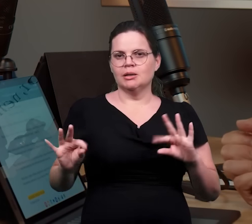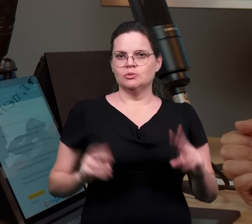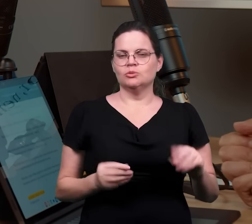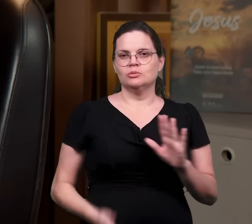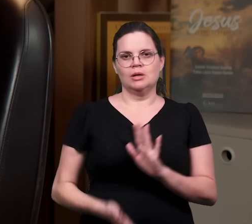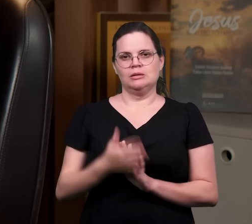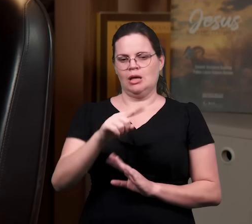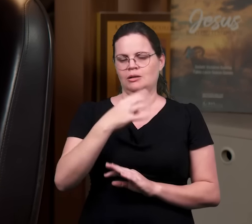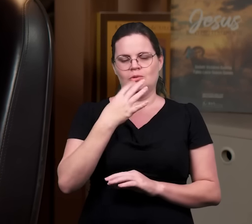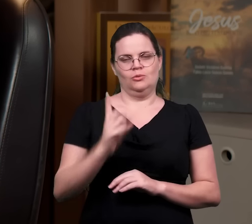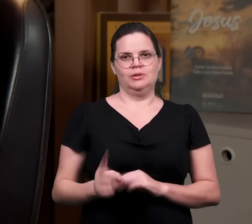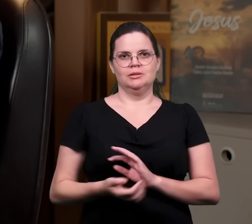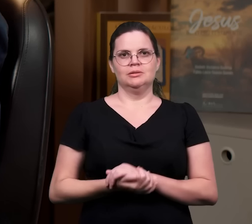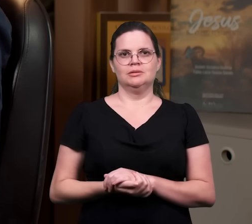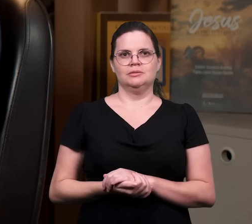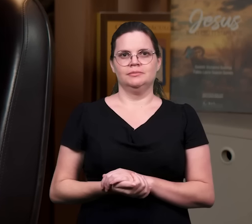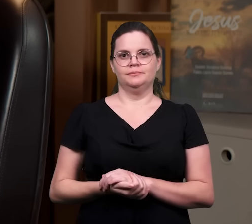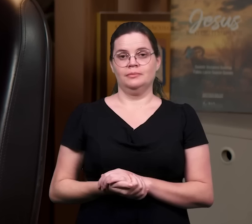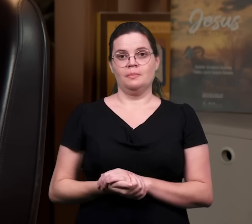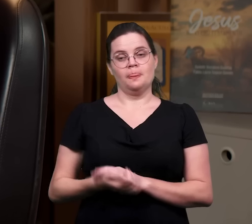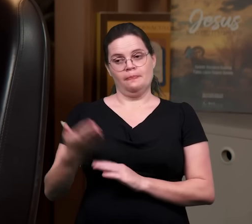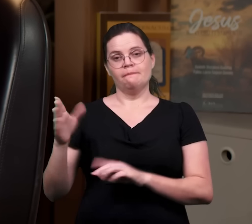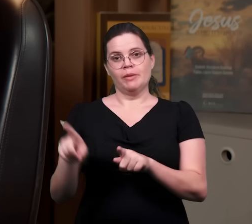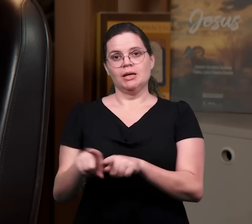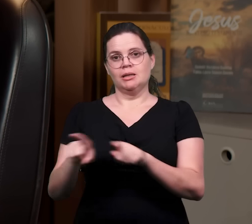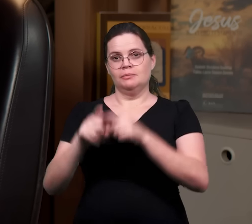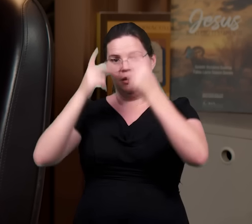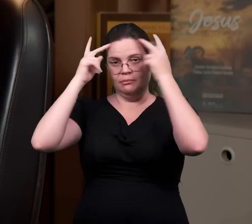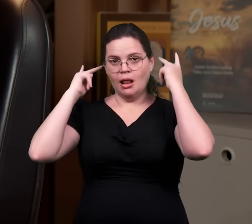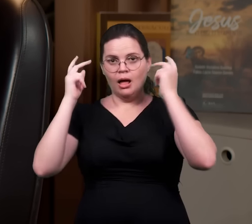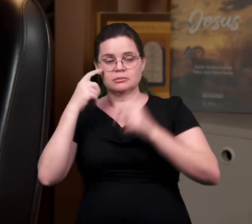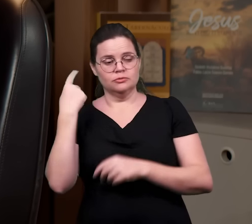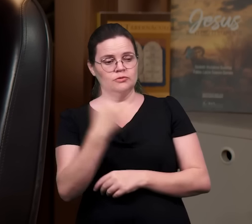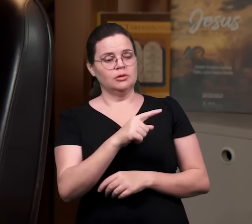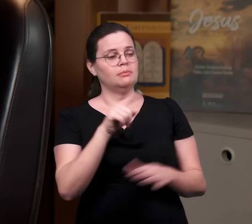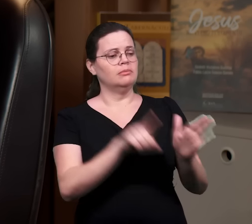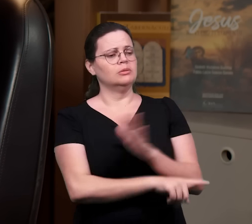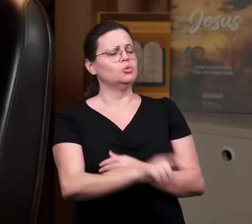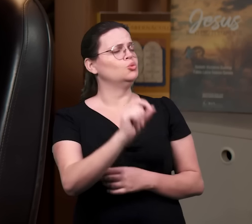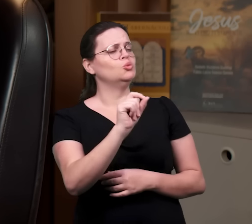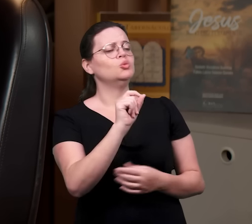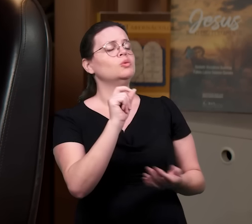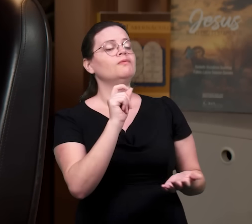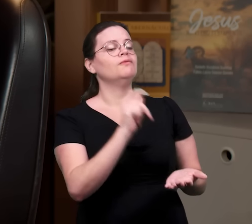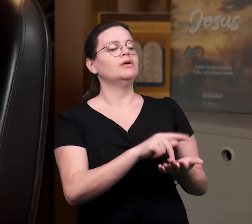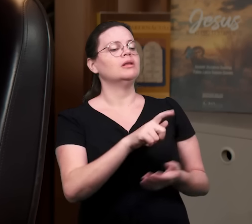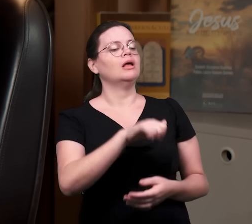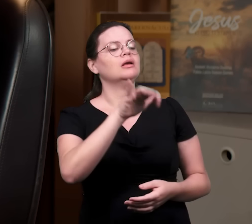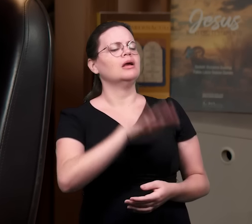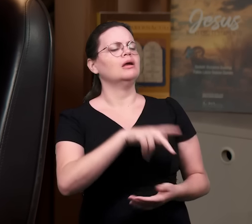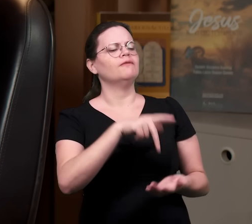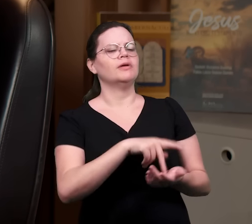para a saída. Jesus não foi reconhecido como o Messias. Ele não foi. Né, o que